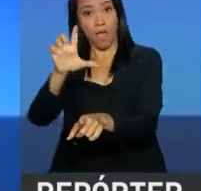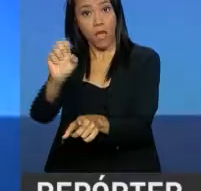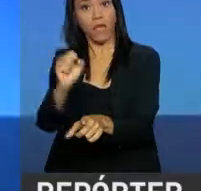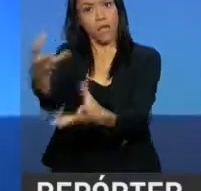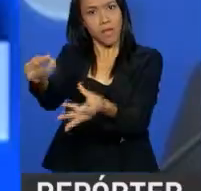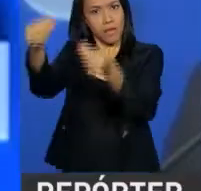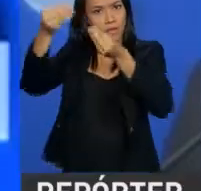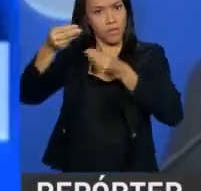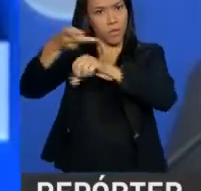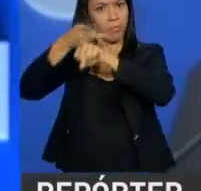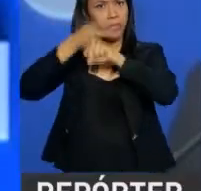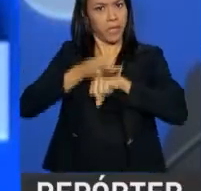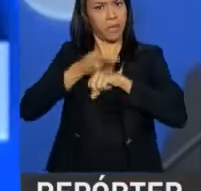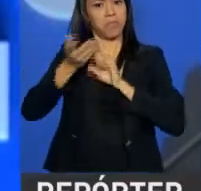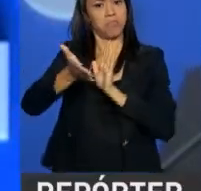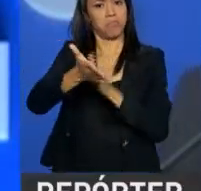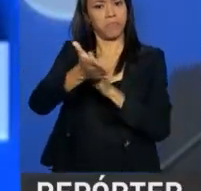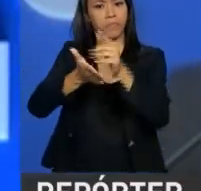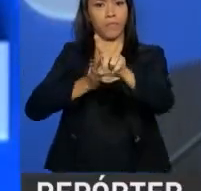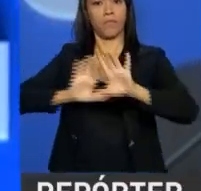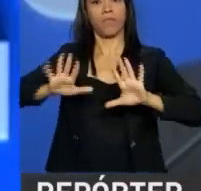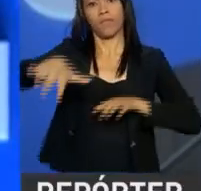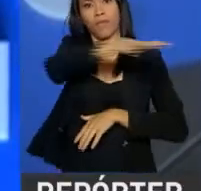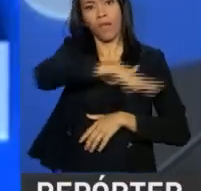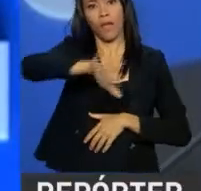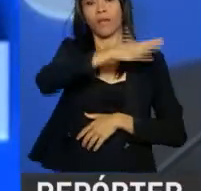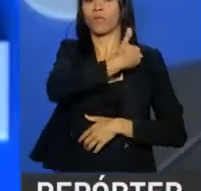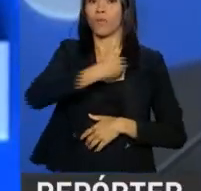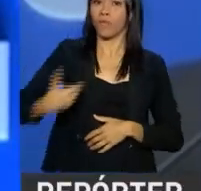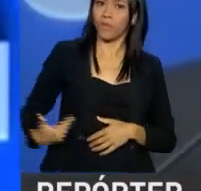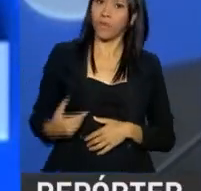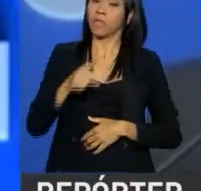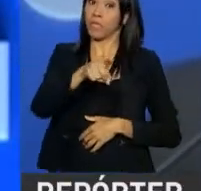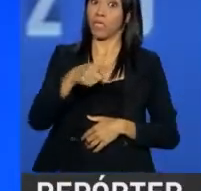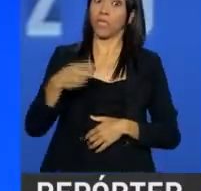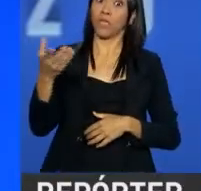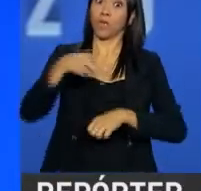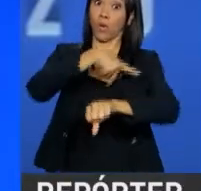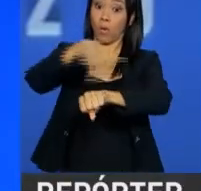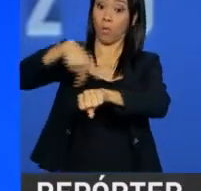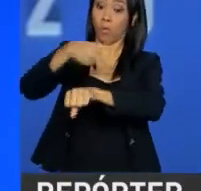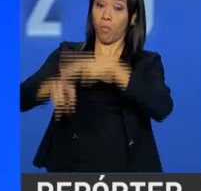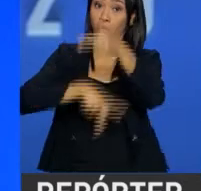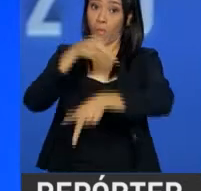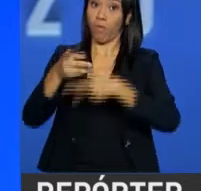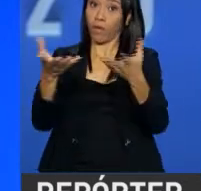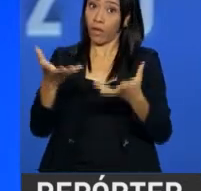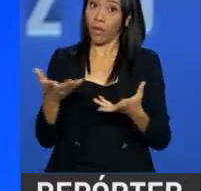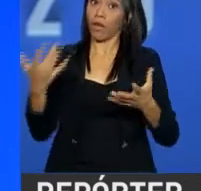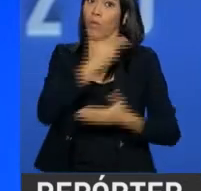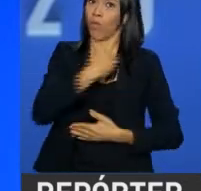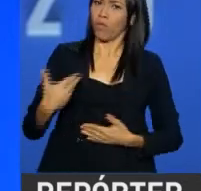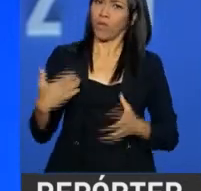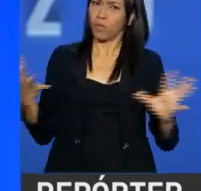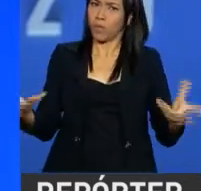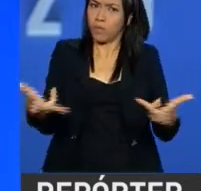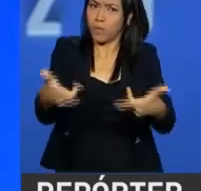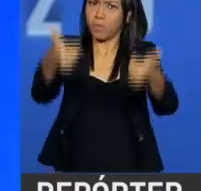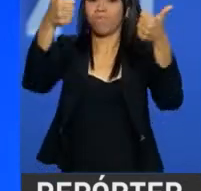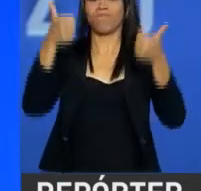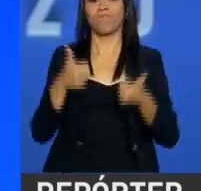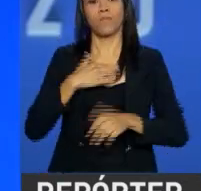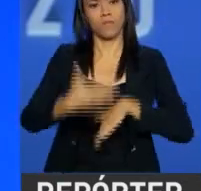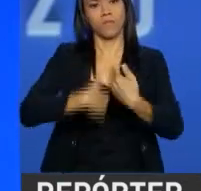público e afirmou que a população deseja um estado mais eficiente e que ofereça condições de crescimento